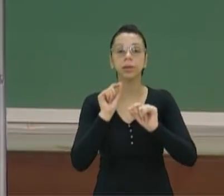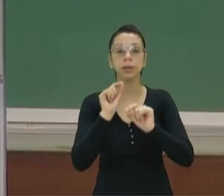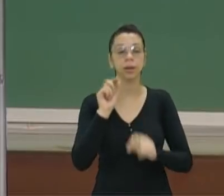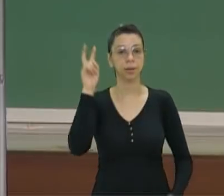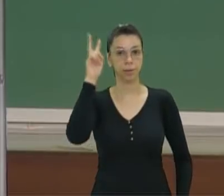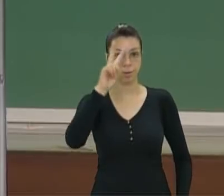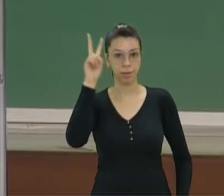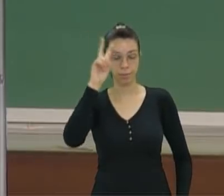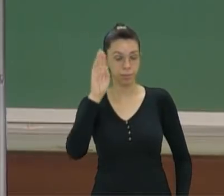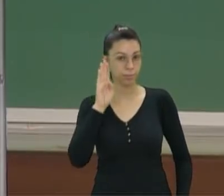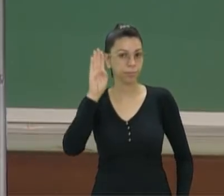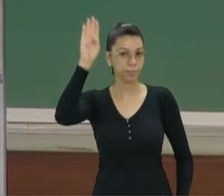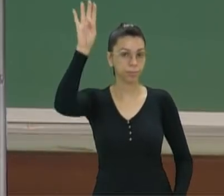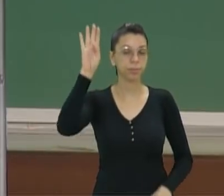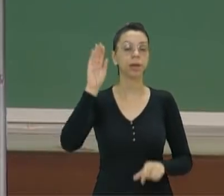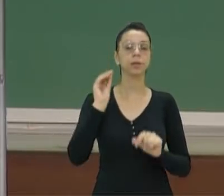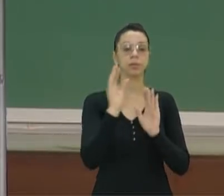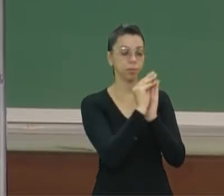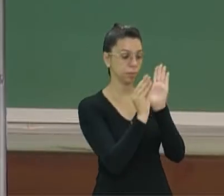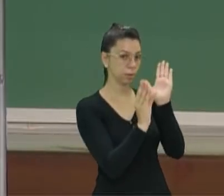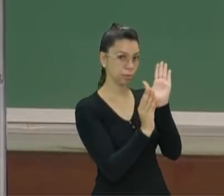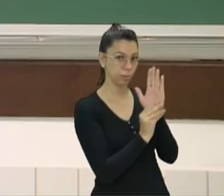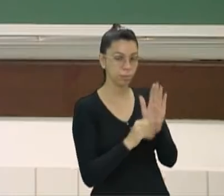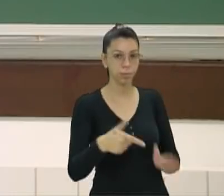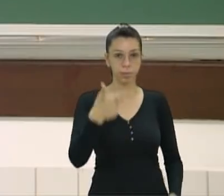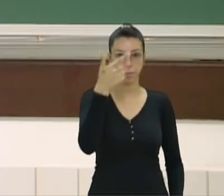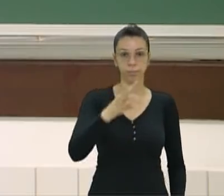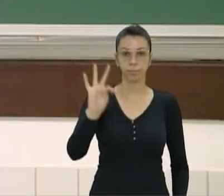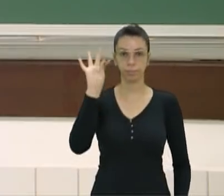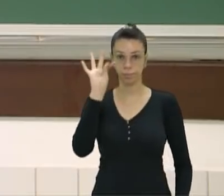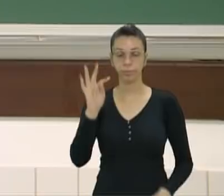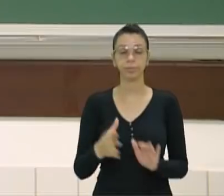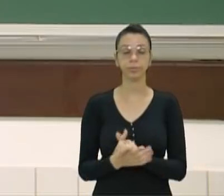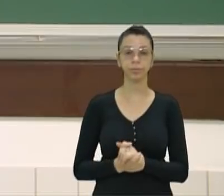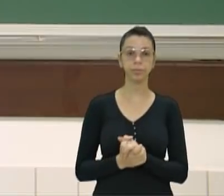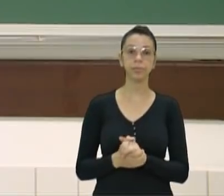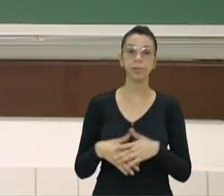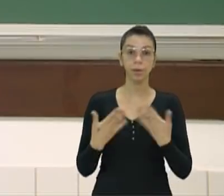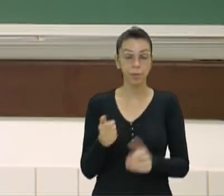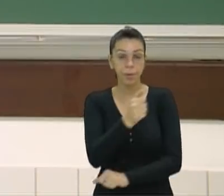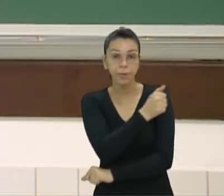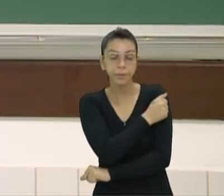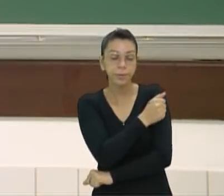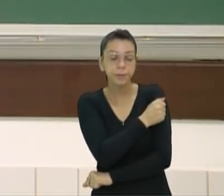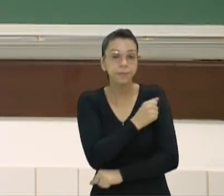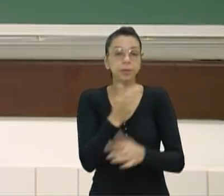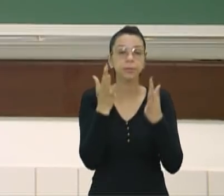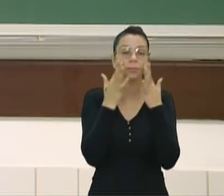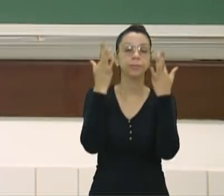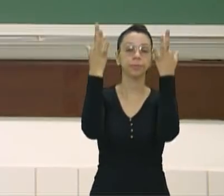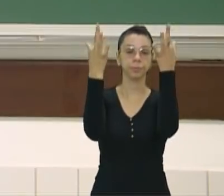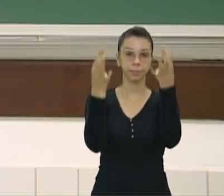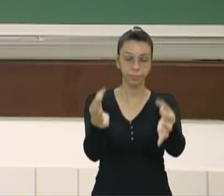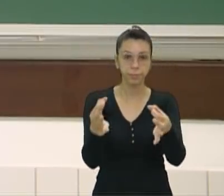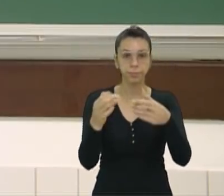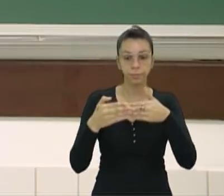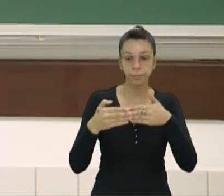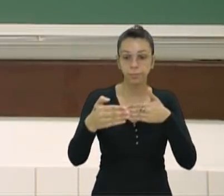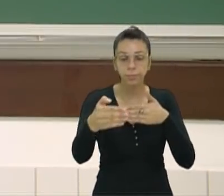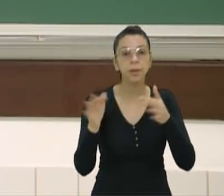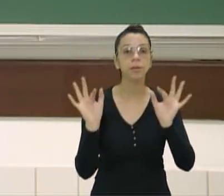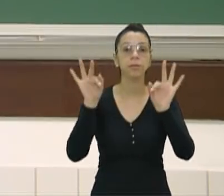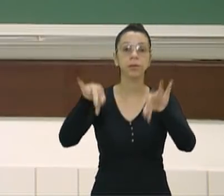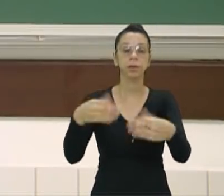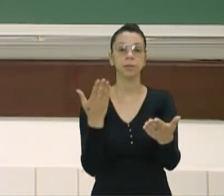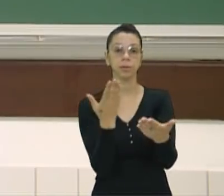segundo trimestre, ok? Então, caro estudante, desde já eu peço a gentileza que você fique atento assim que terminar essa aula, vá